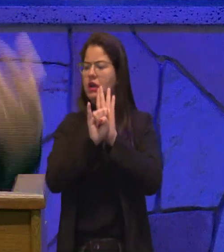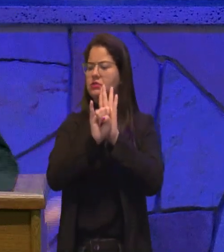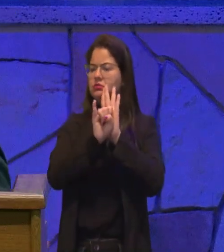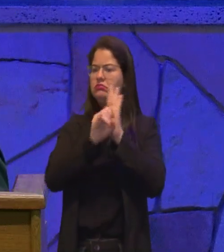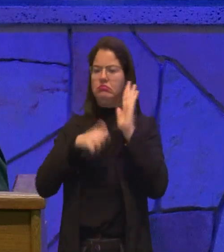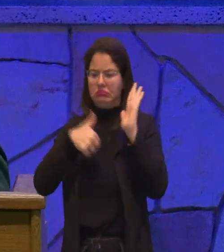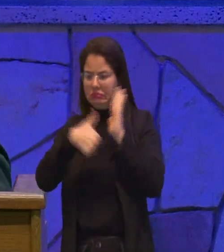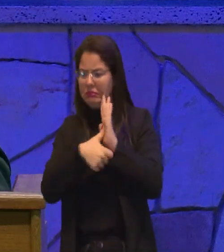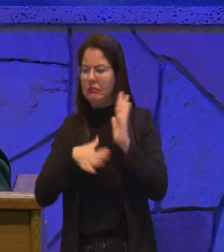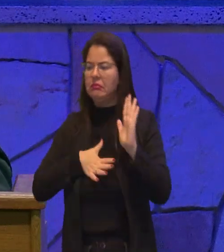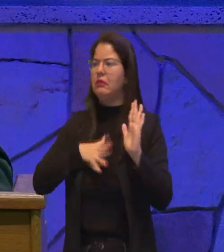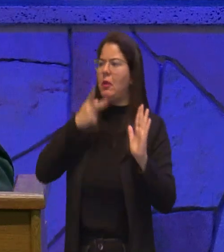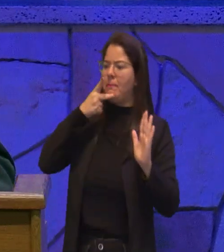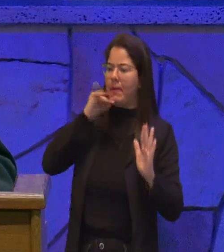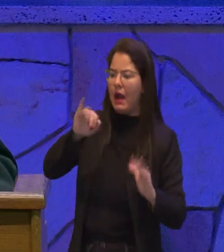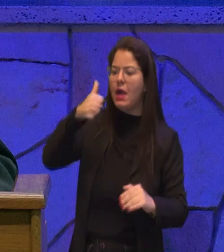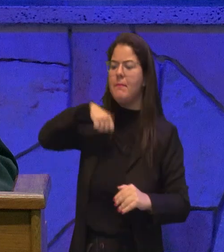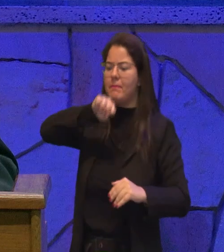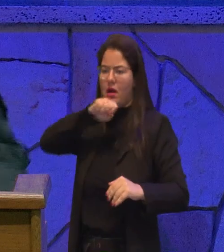alguns irmãos.